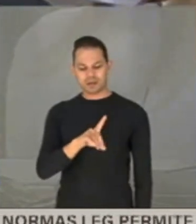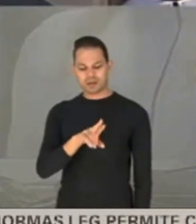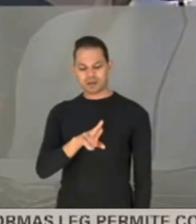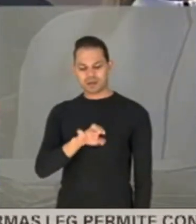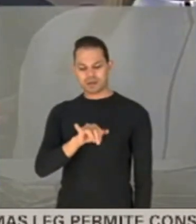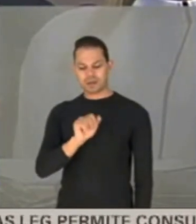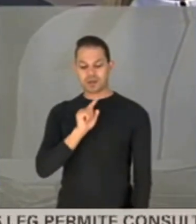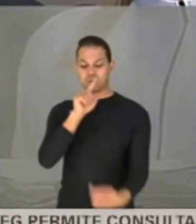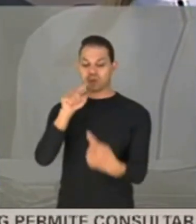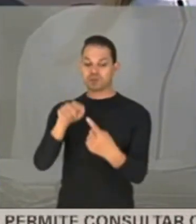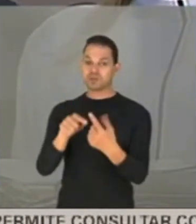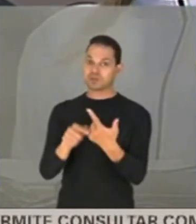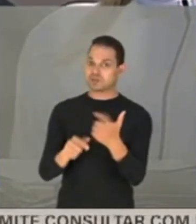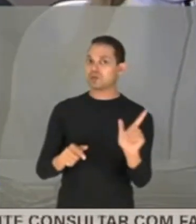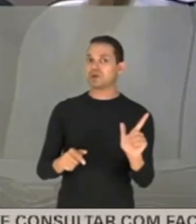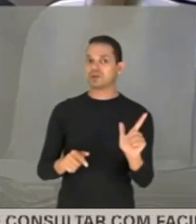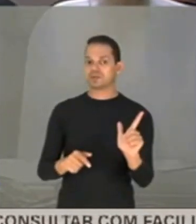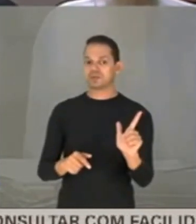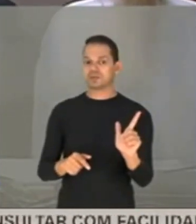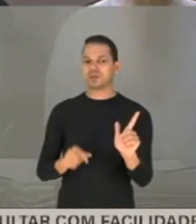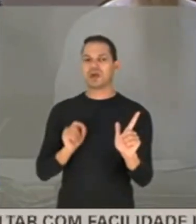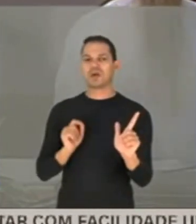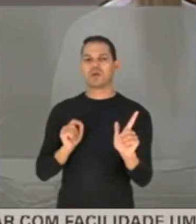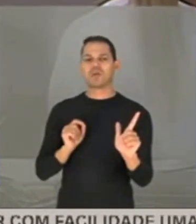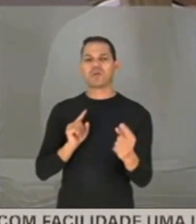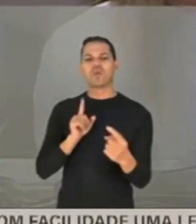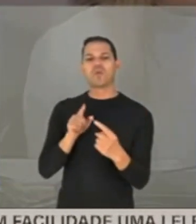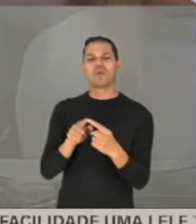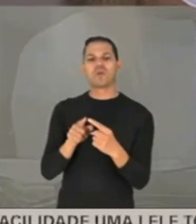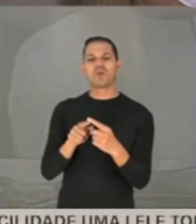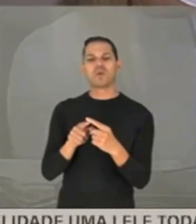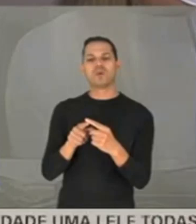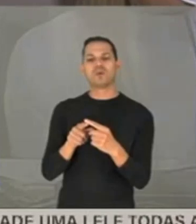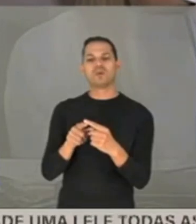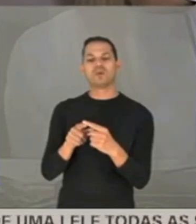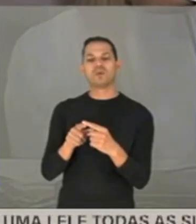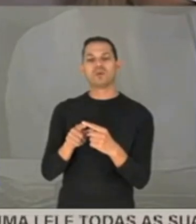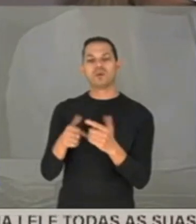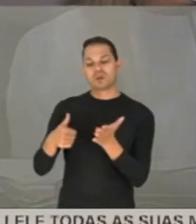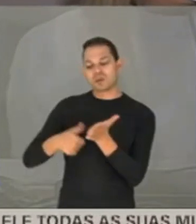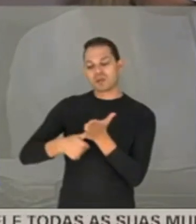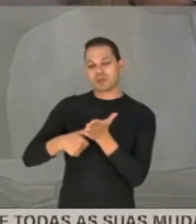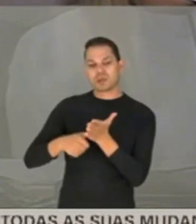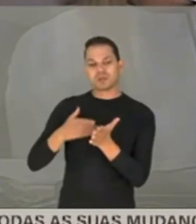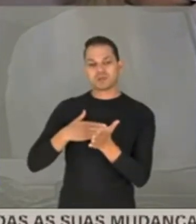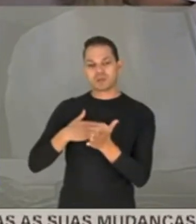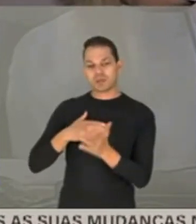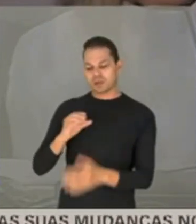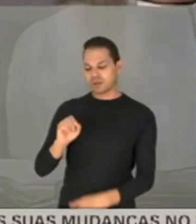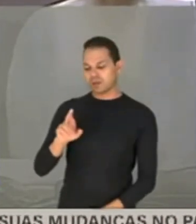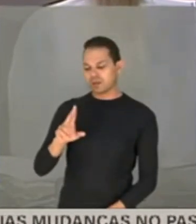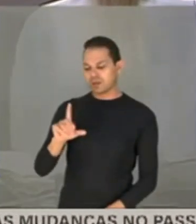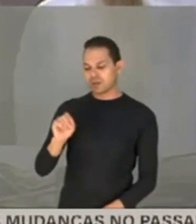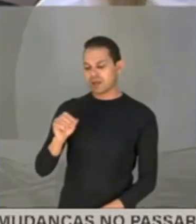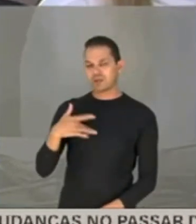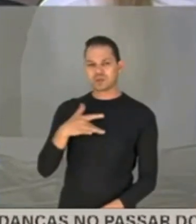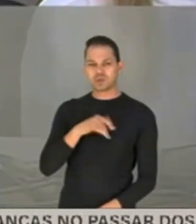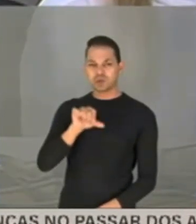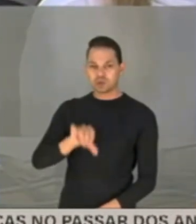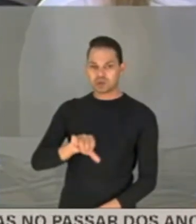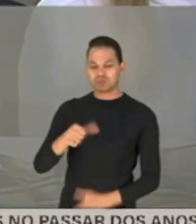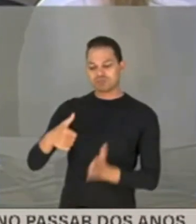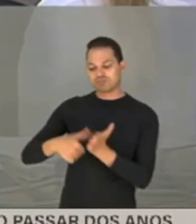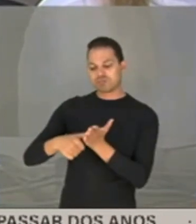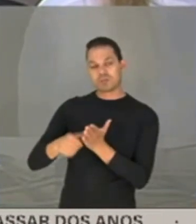O objetivo da doutora Andréa era que substituísse para o meu sócio, o senhor Carlos Alberto de Sá, que ele não está bem de saúde,